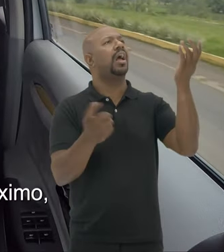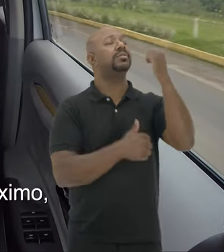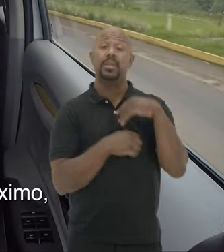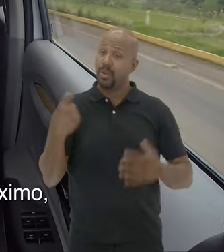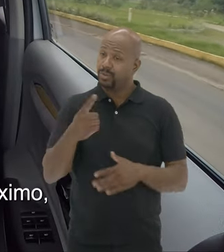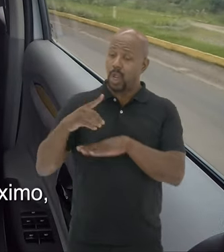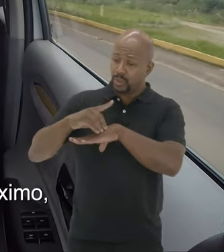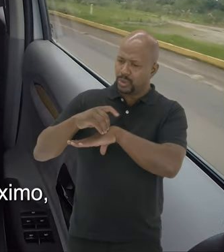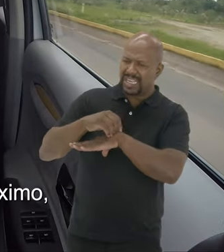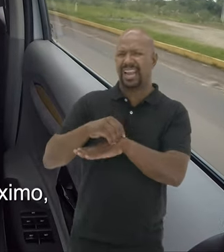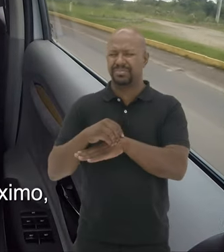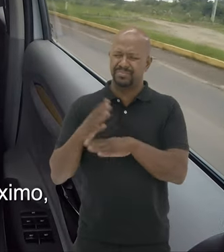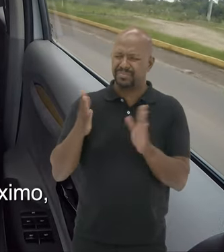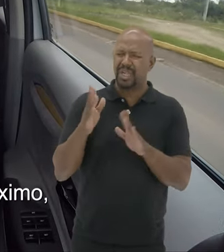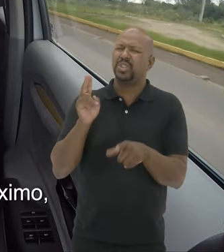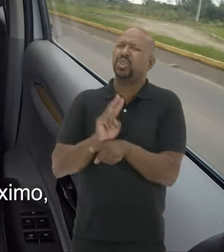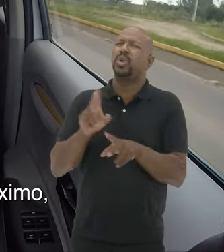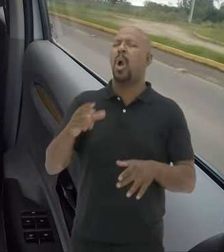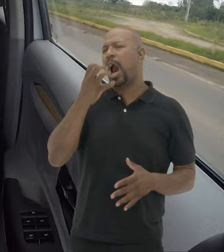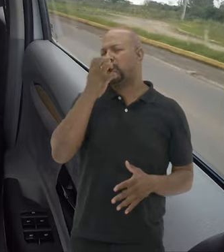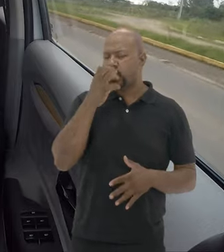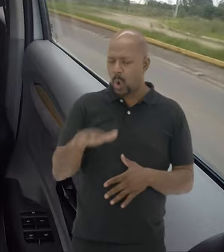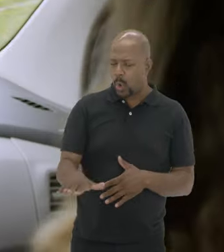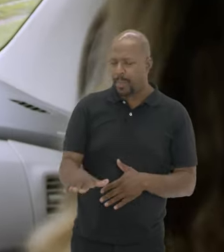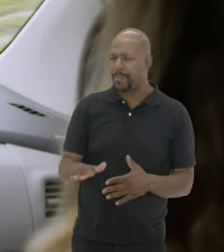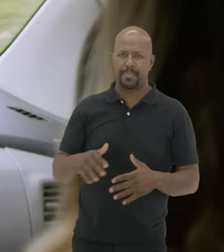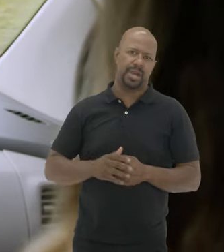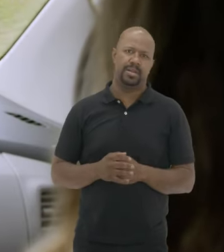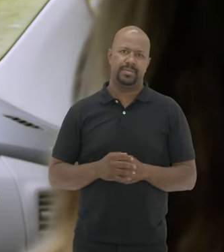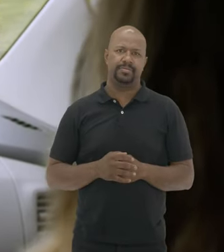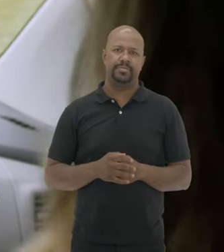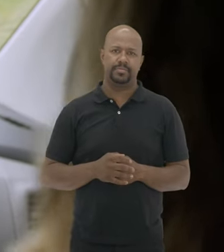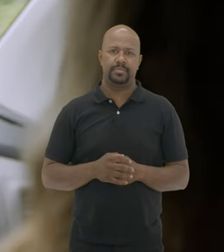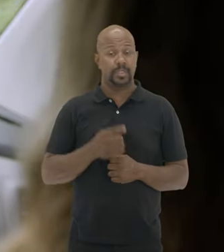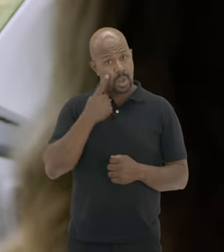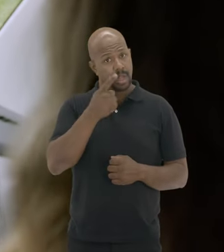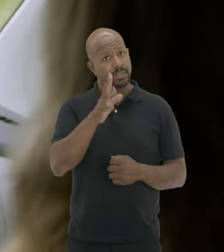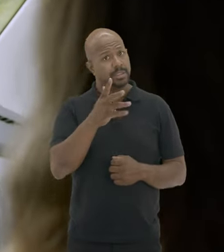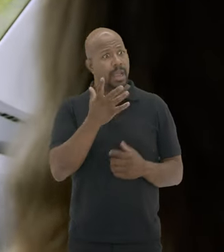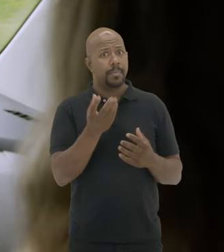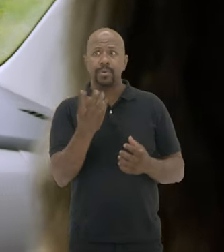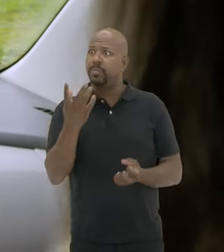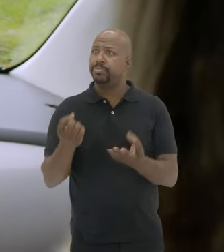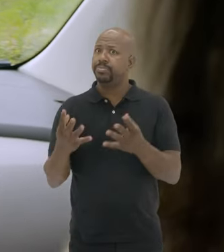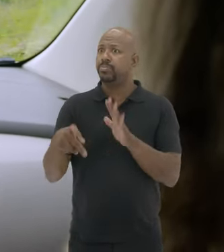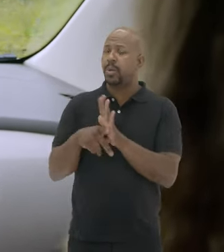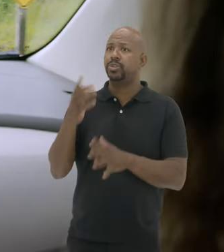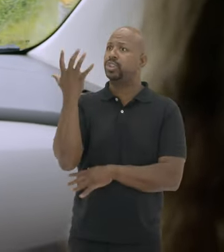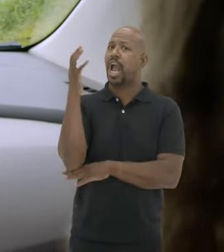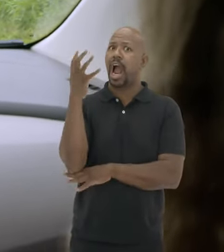os nossos dinossauros gente eles vão entrando na cidade Olha já tá aparecendo um monte de